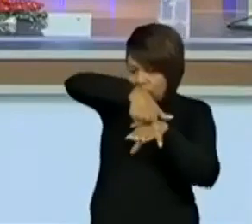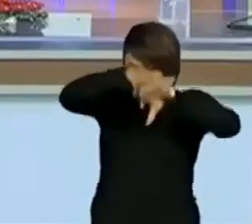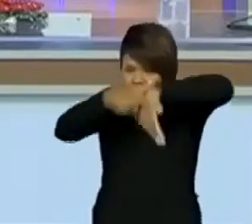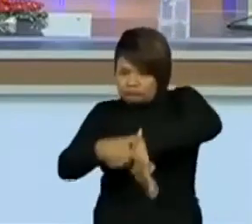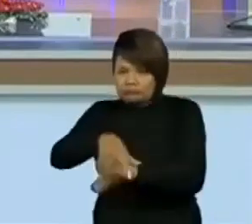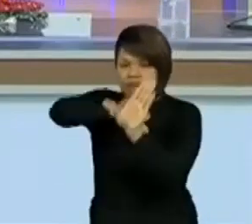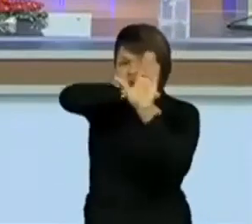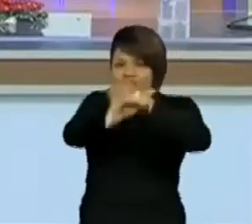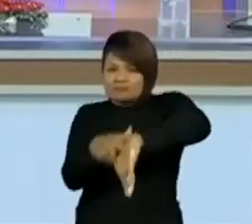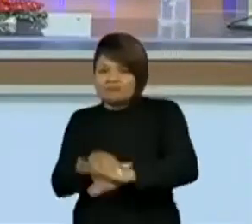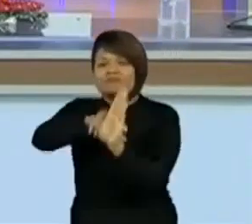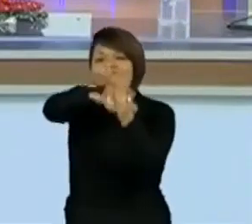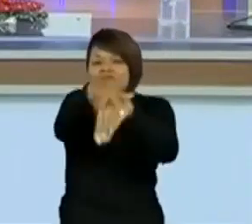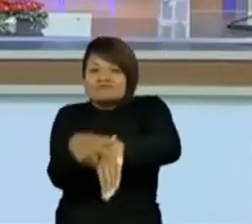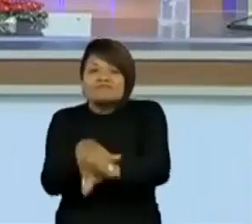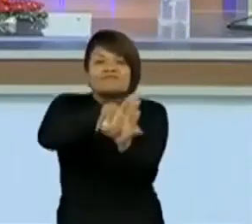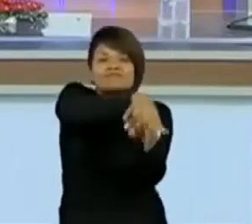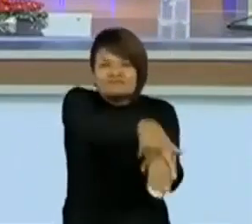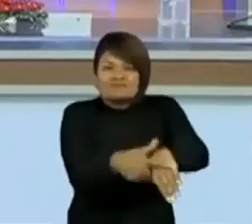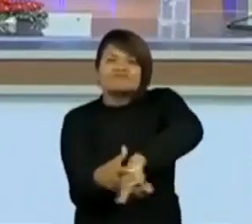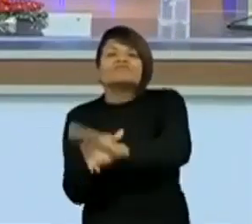adentro.